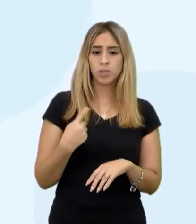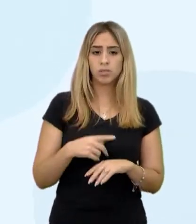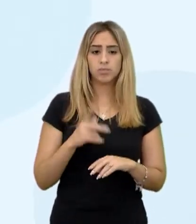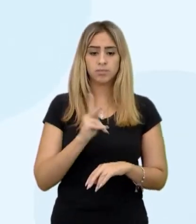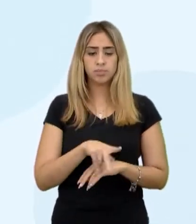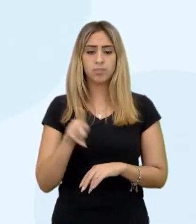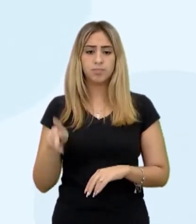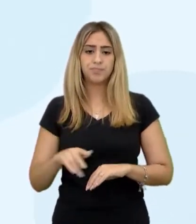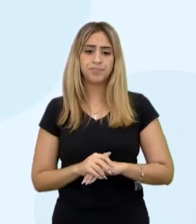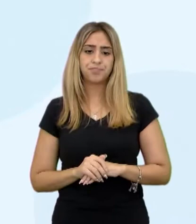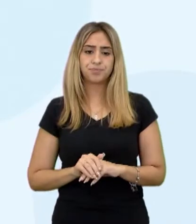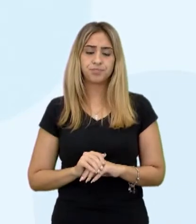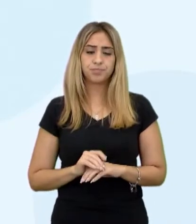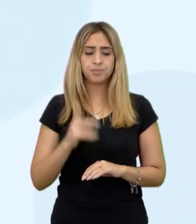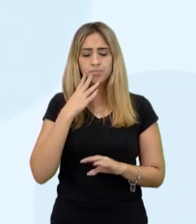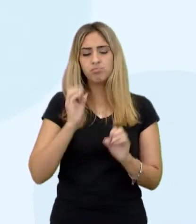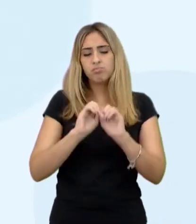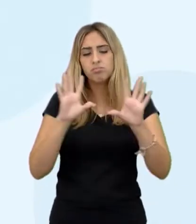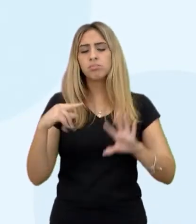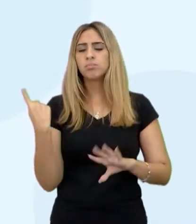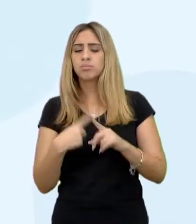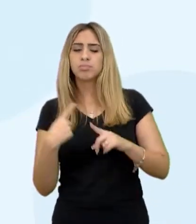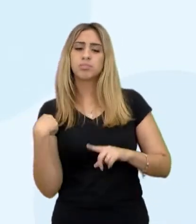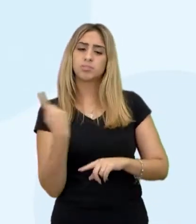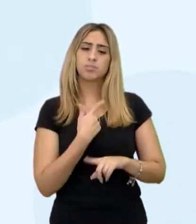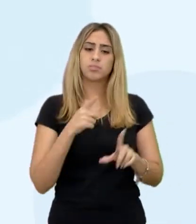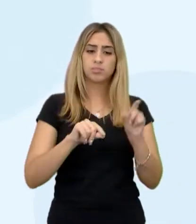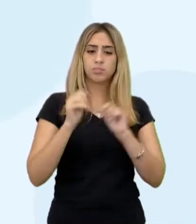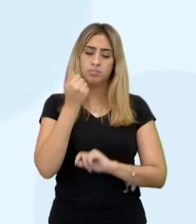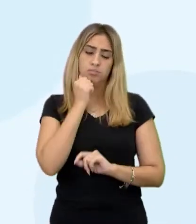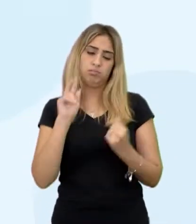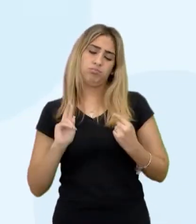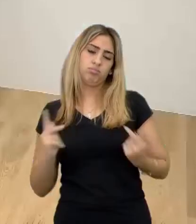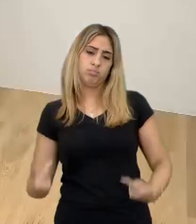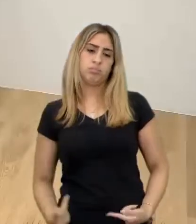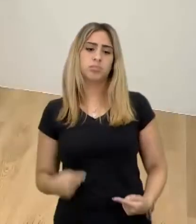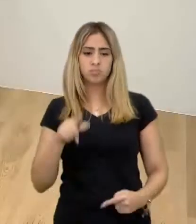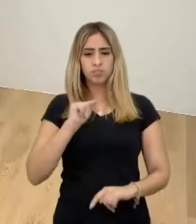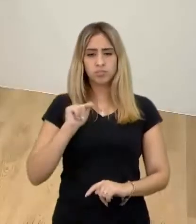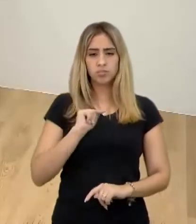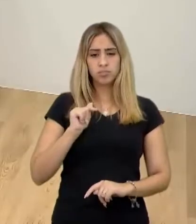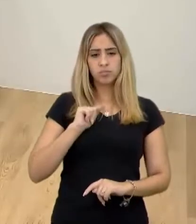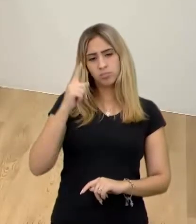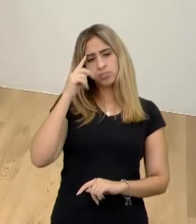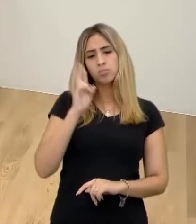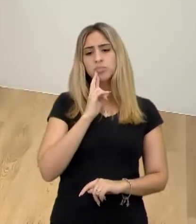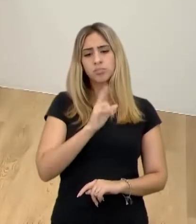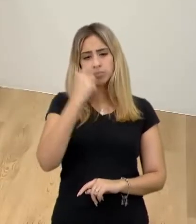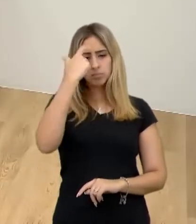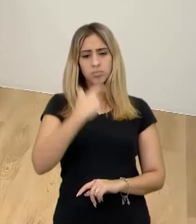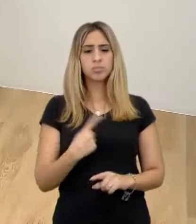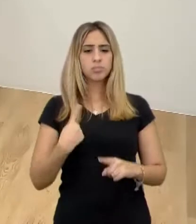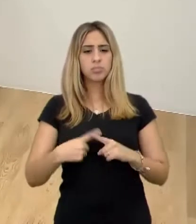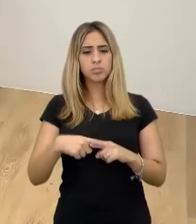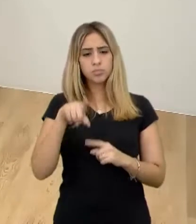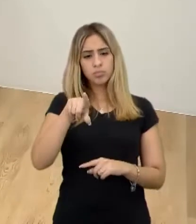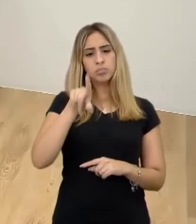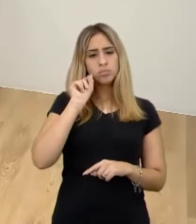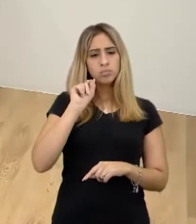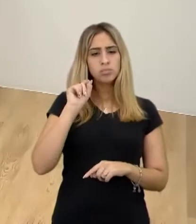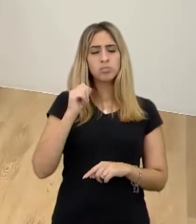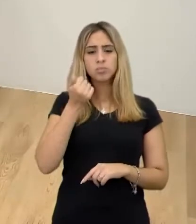né, professores aqui, acho que é muito claro porque a gente escolhe muito as ciências humanas, né? Você tem, assim, uma resposta pessoal, assim, por que você